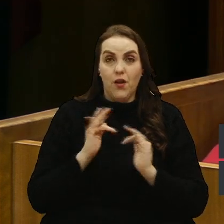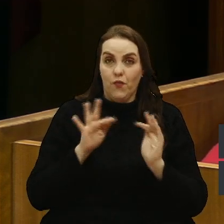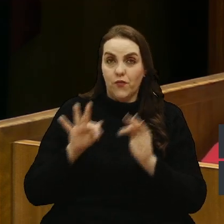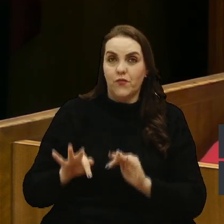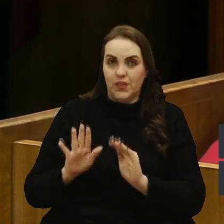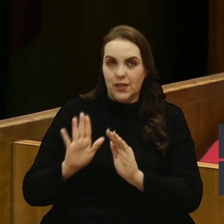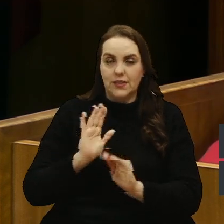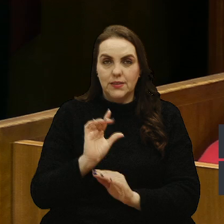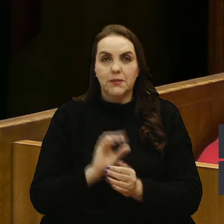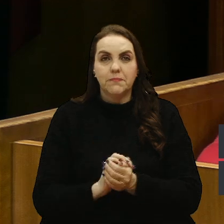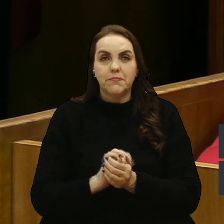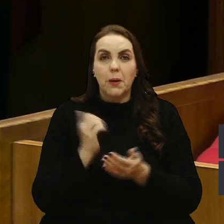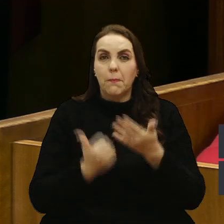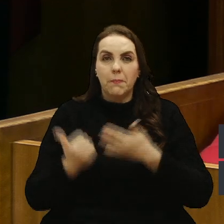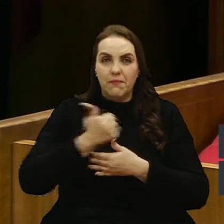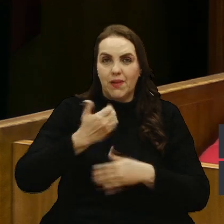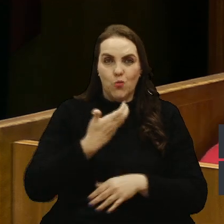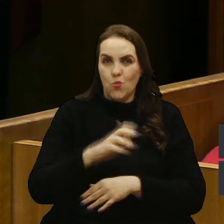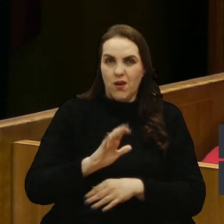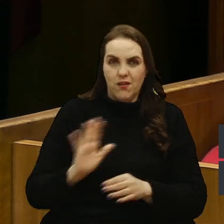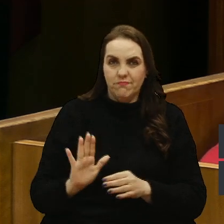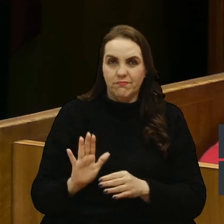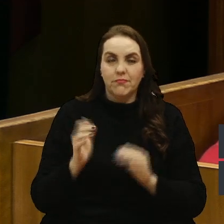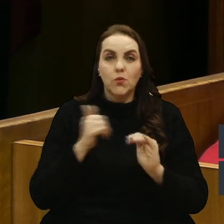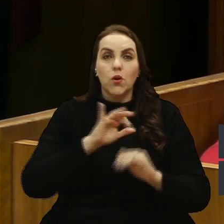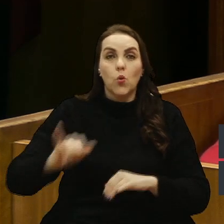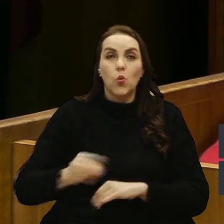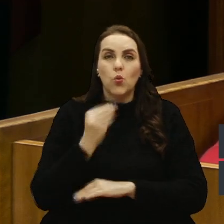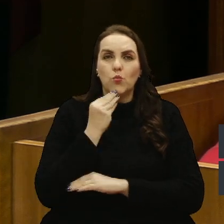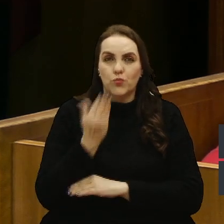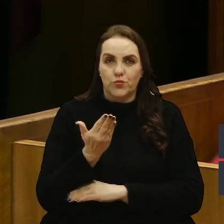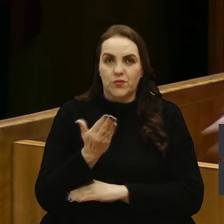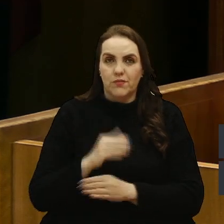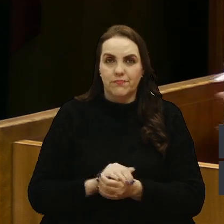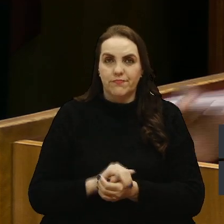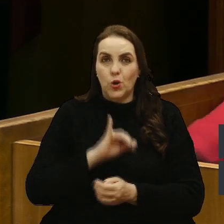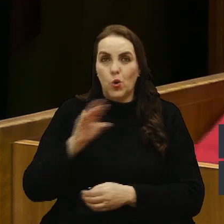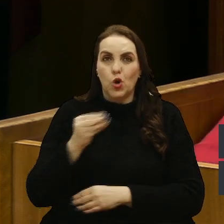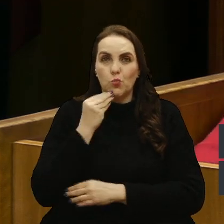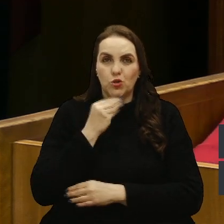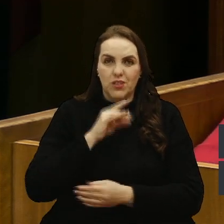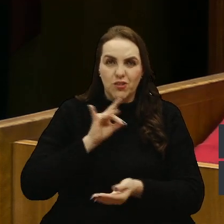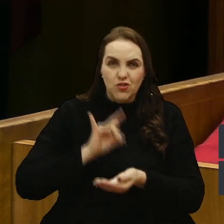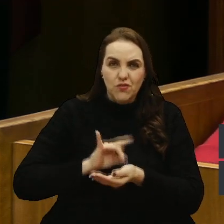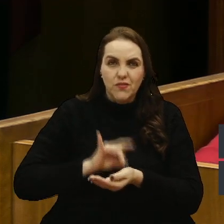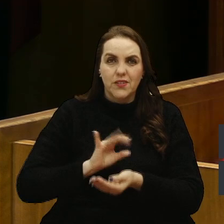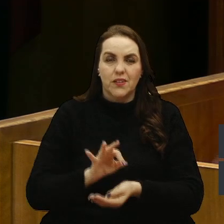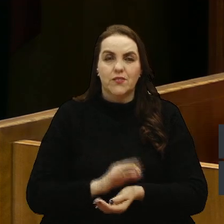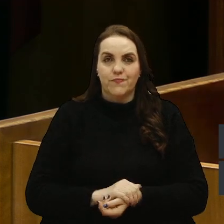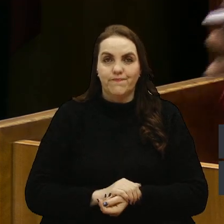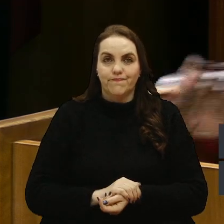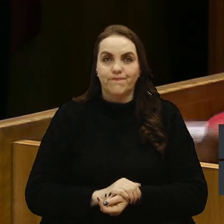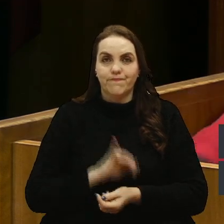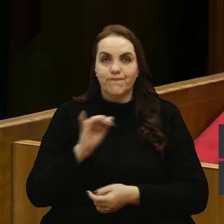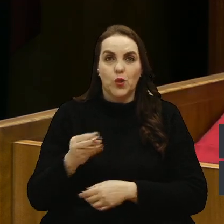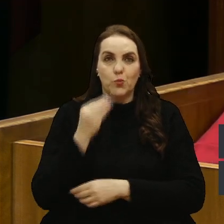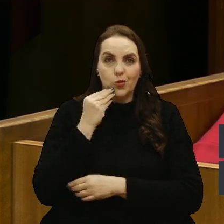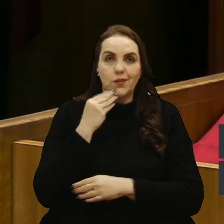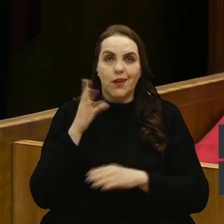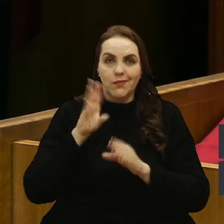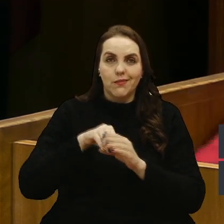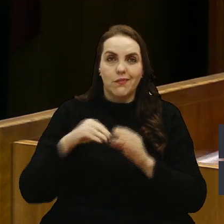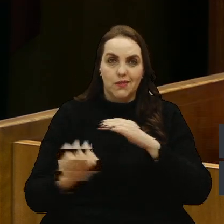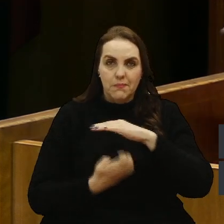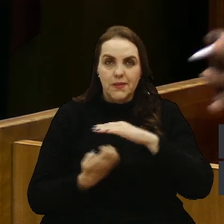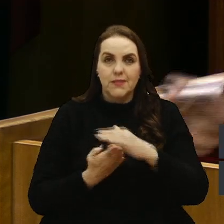pedir privilégio. A gente quer oportunidade real. Oportunidade nas